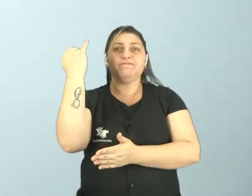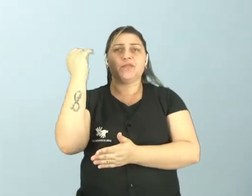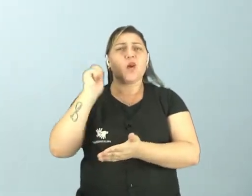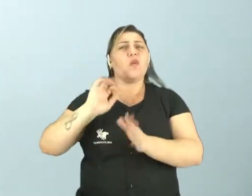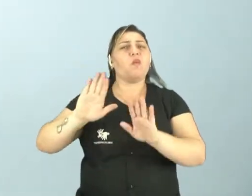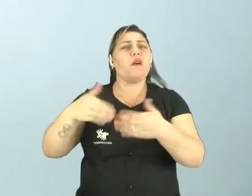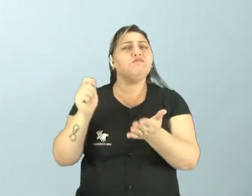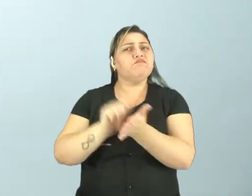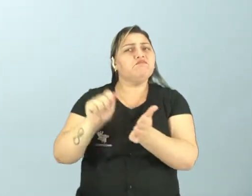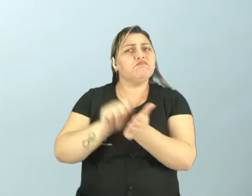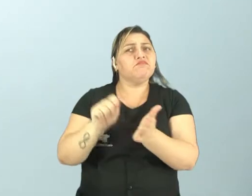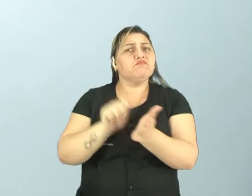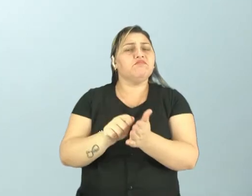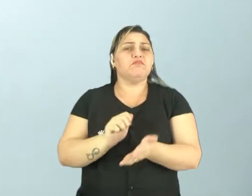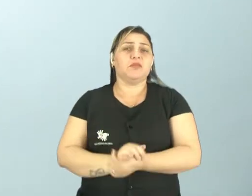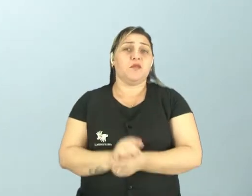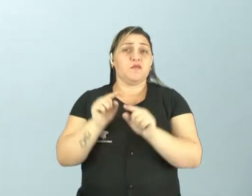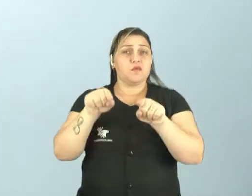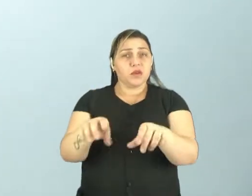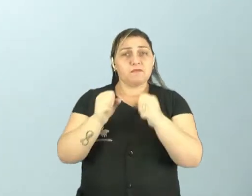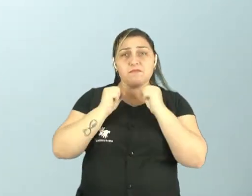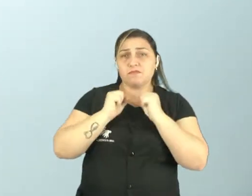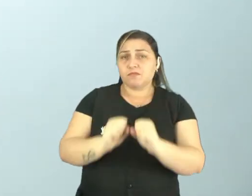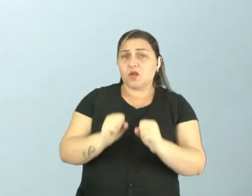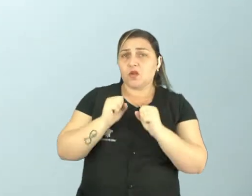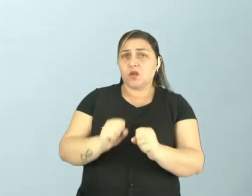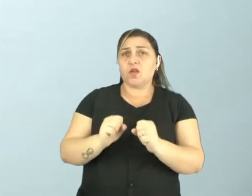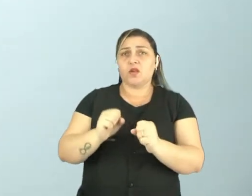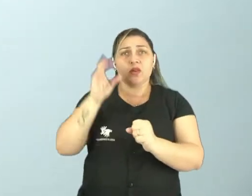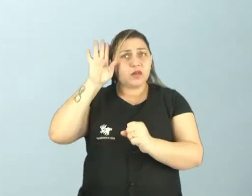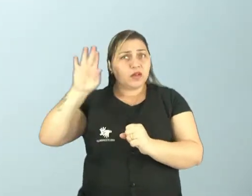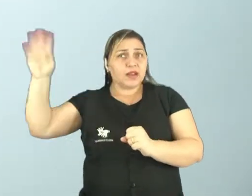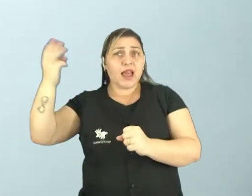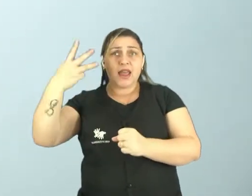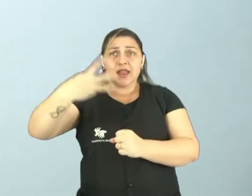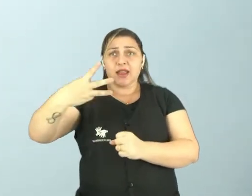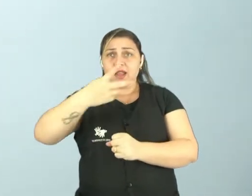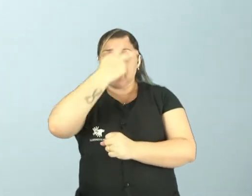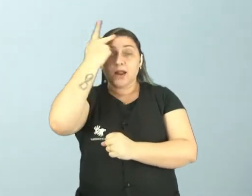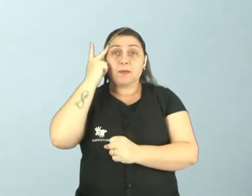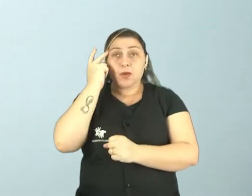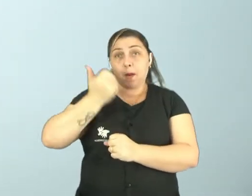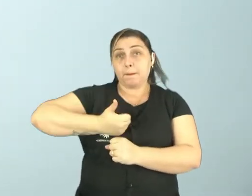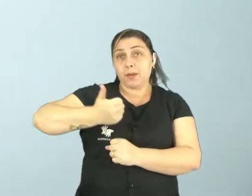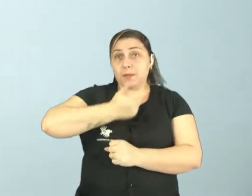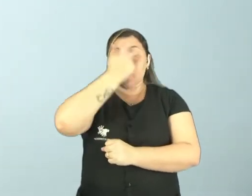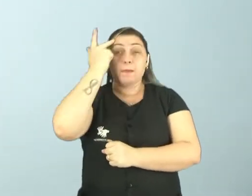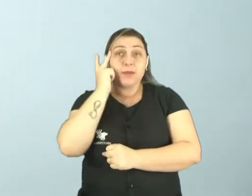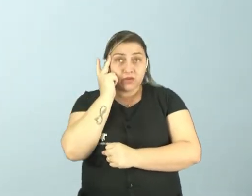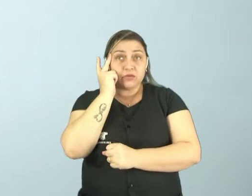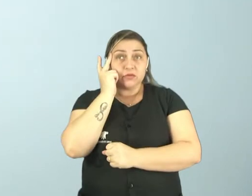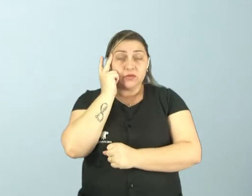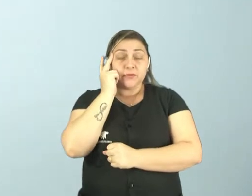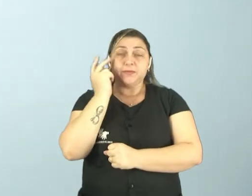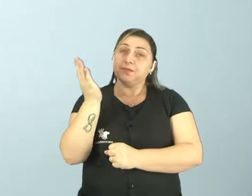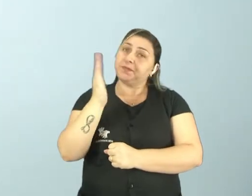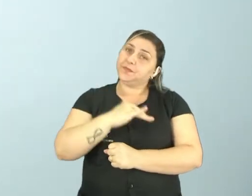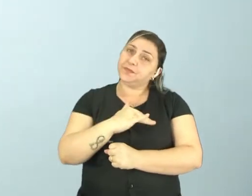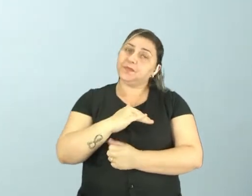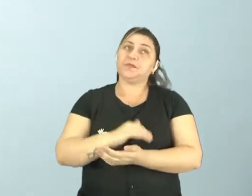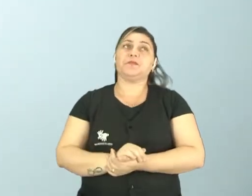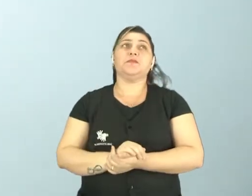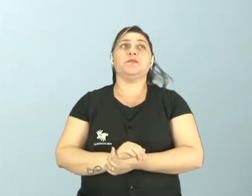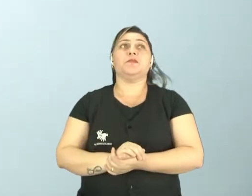anotação é essa? Você pode fazer a tese em terceira pessoa ou em primeira pessoa. Então, vamos lá.